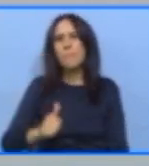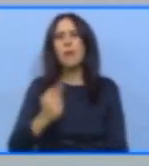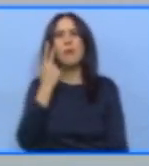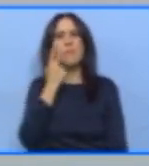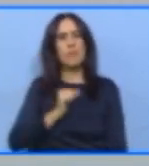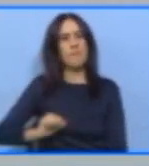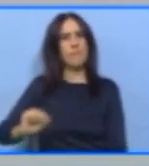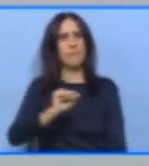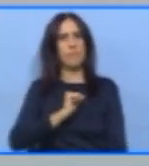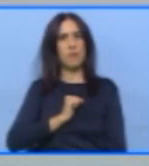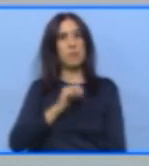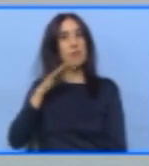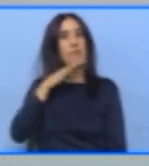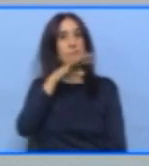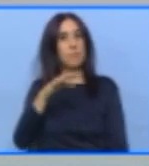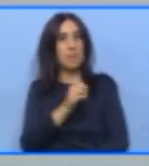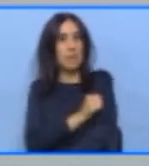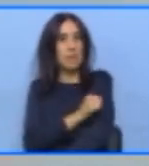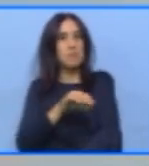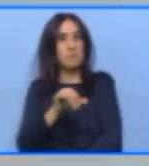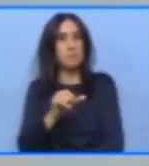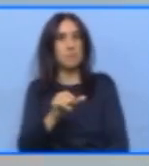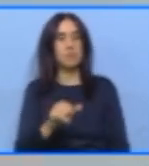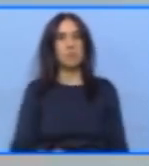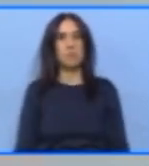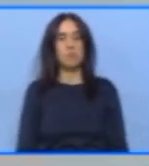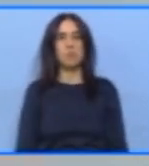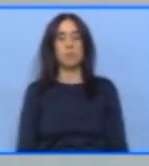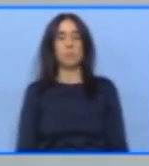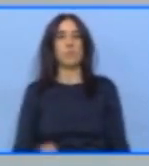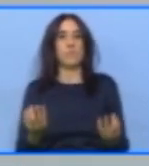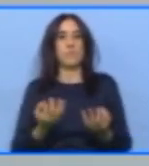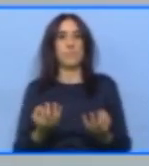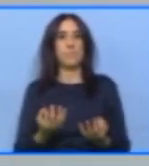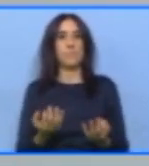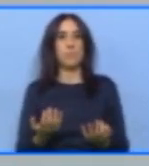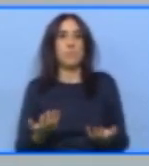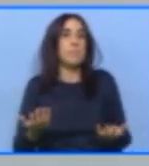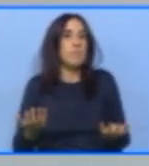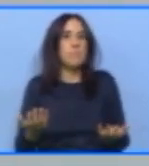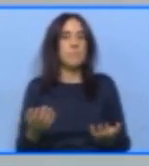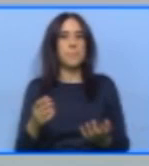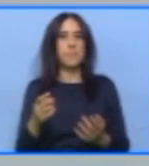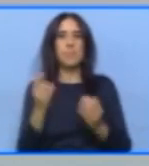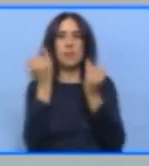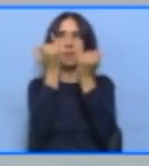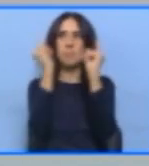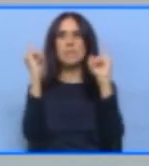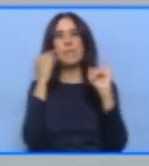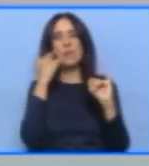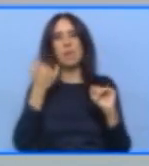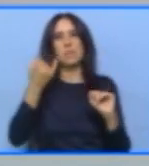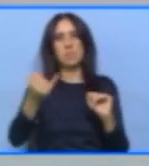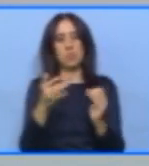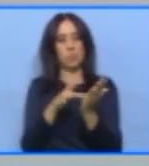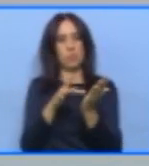vida de família ali em casa. Portanto, a seguir à independência, como digo